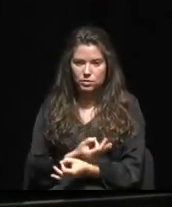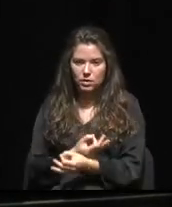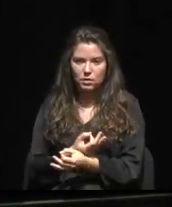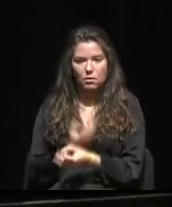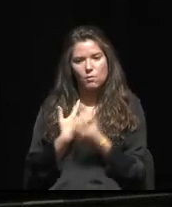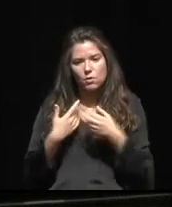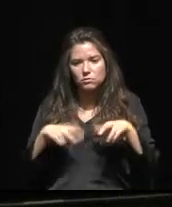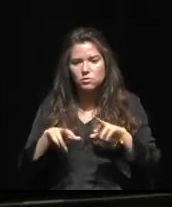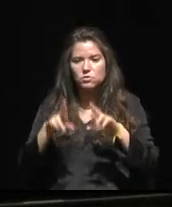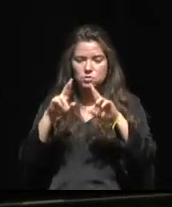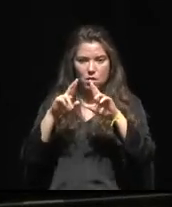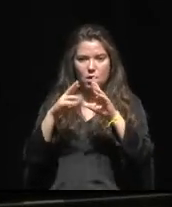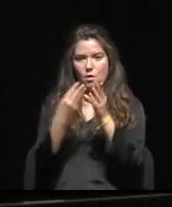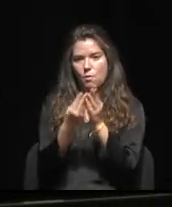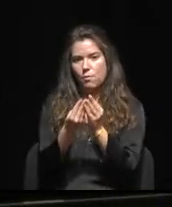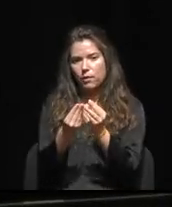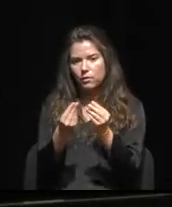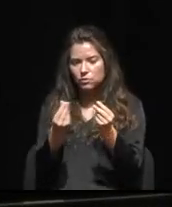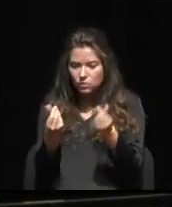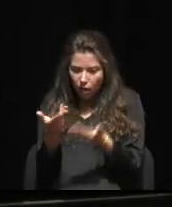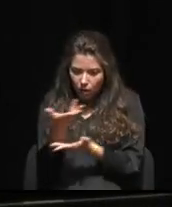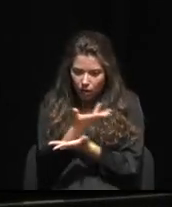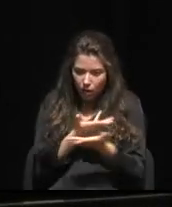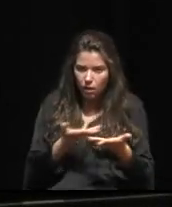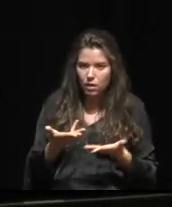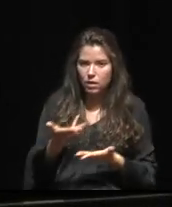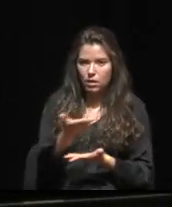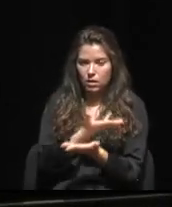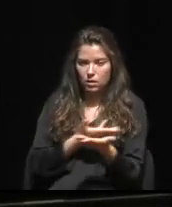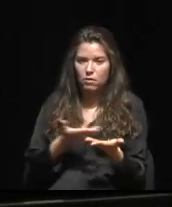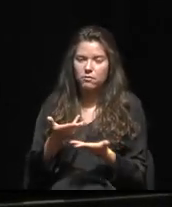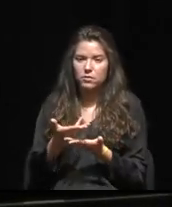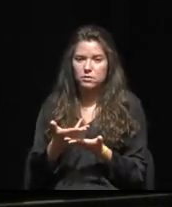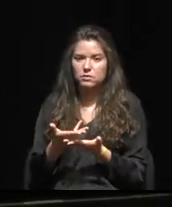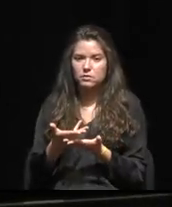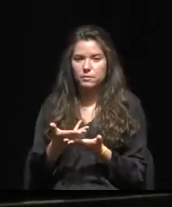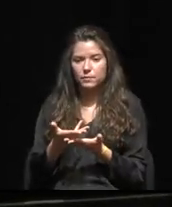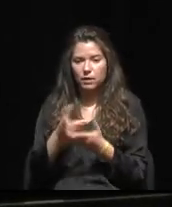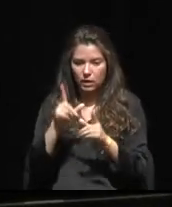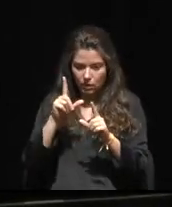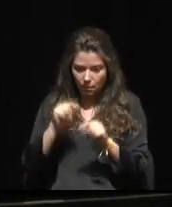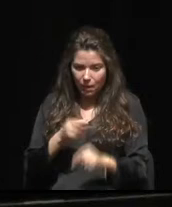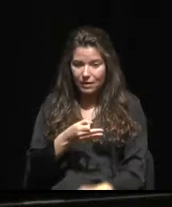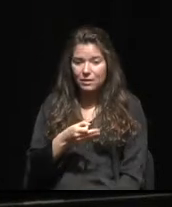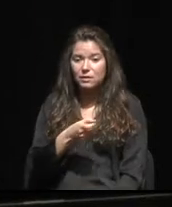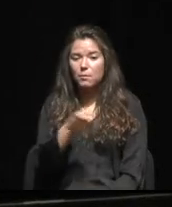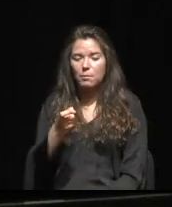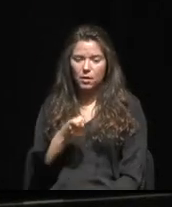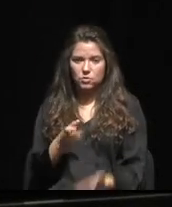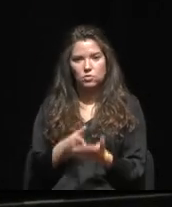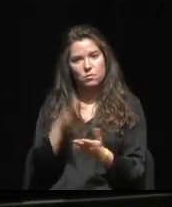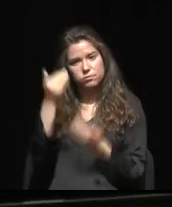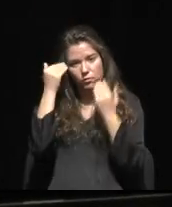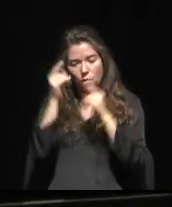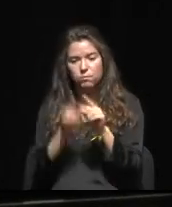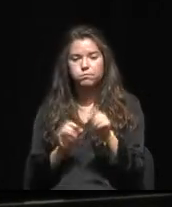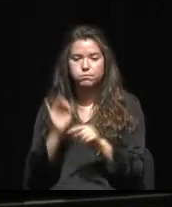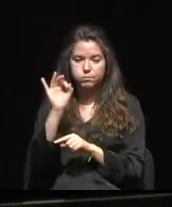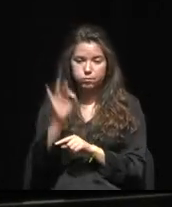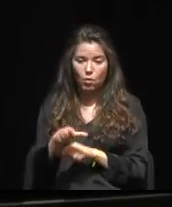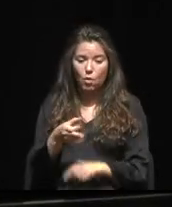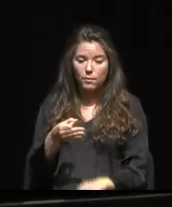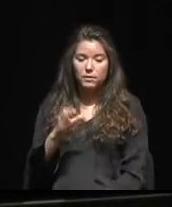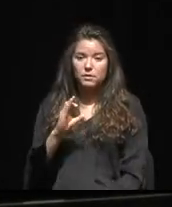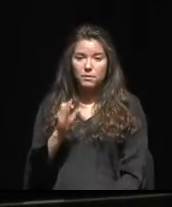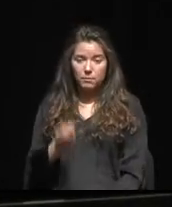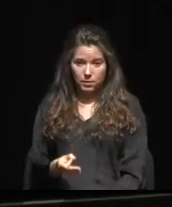desejarmos uma solução negociada e e e de paz uma nota apenas o PCP mais uma